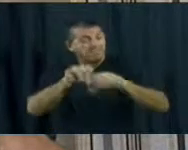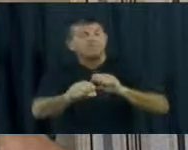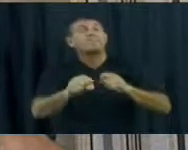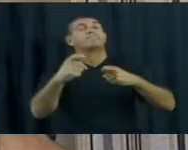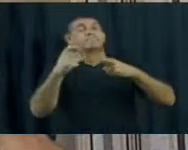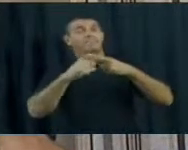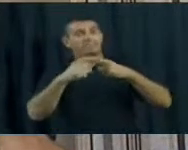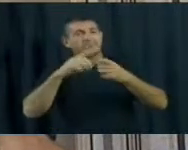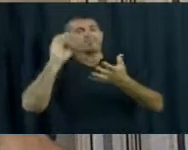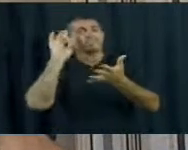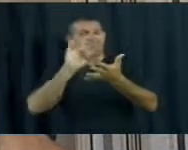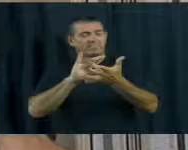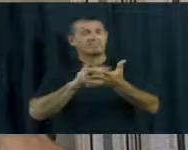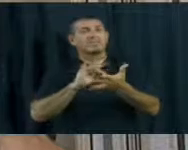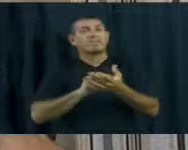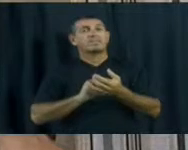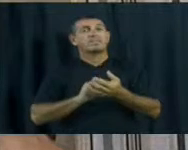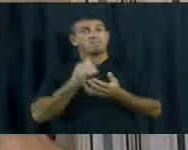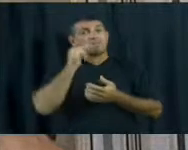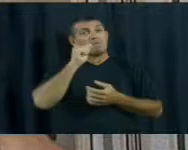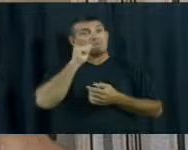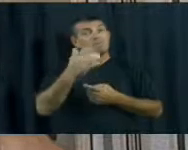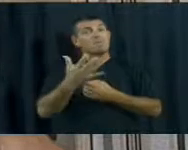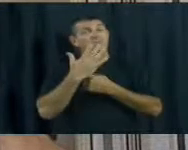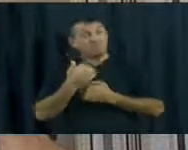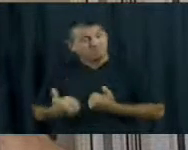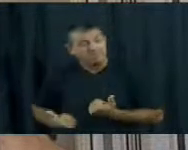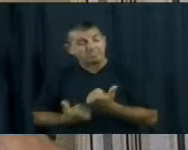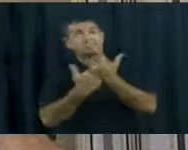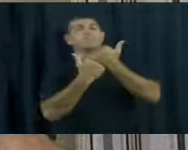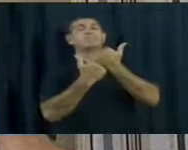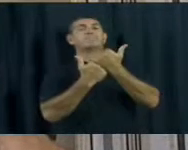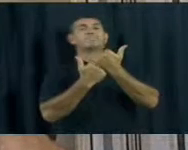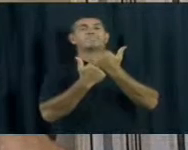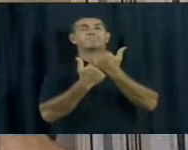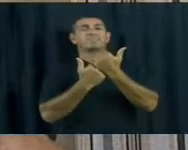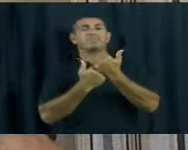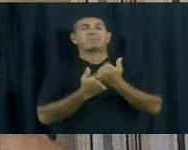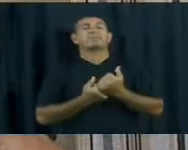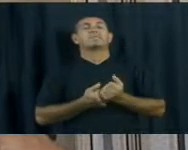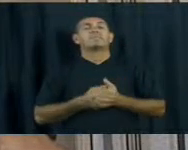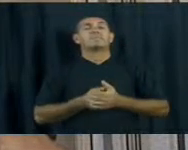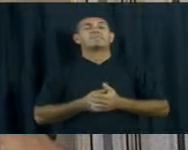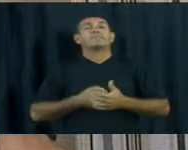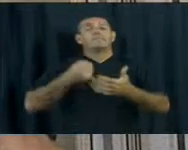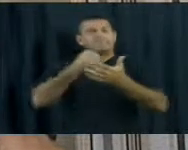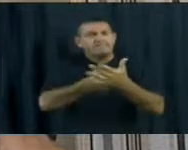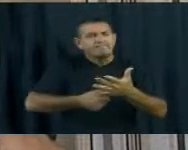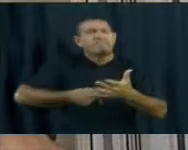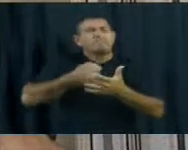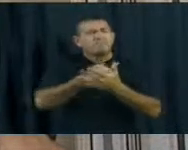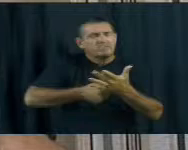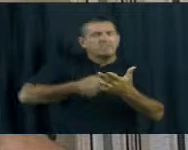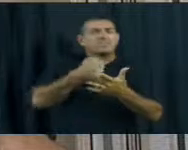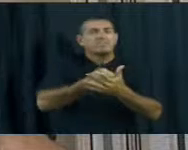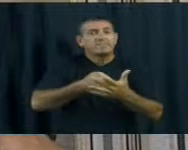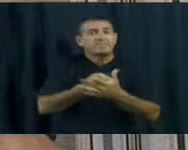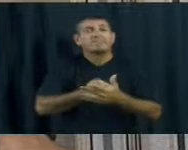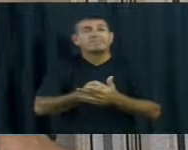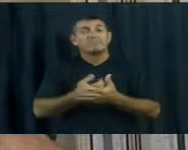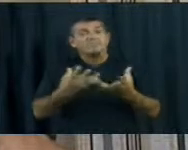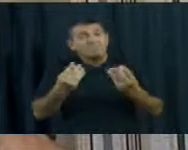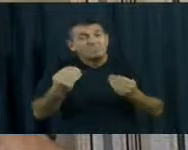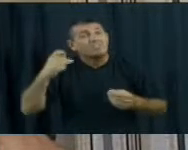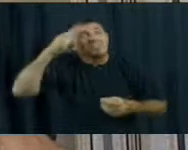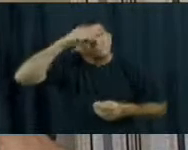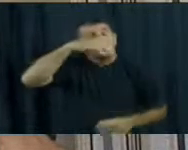médico. A minha mãe conseguiu me formar médico e formar 3 irmãos dentistas. E eu tenho muito orgulho da minha mãe por isso, dos meus